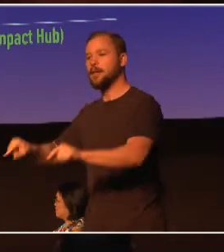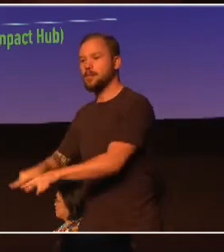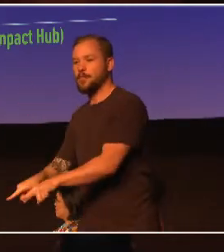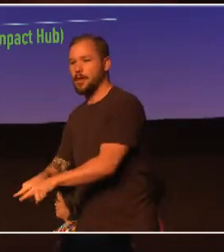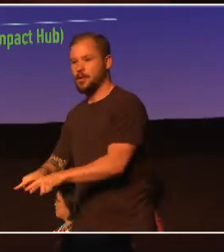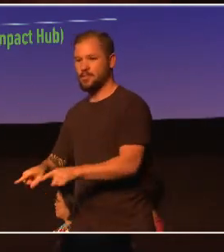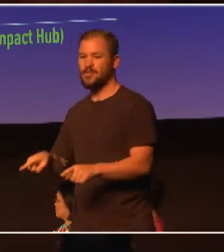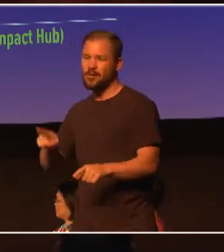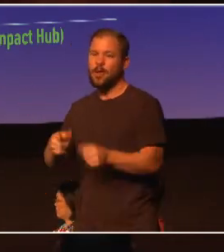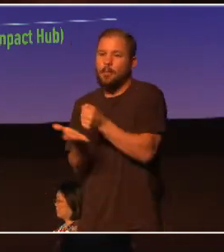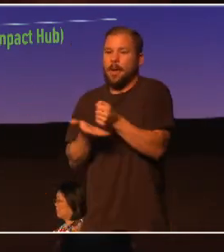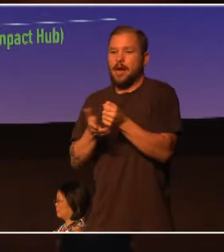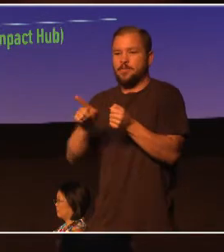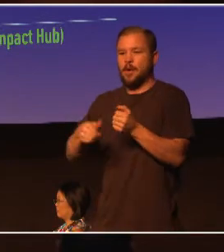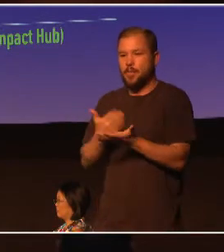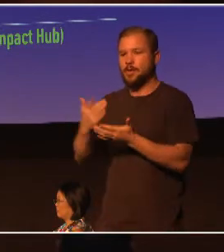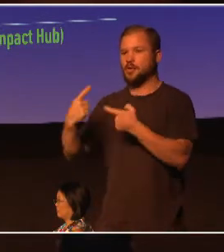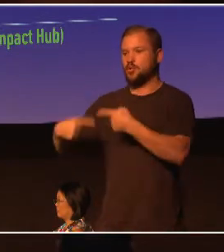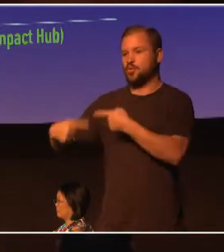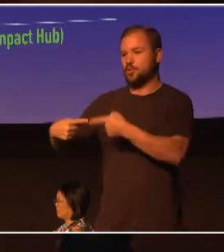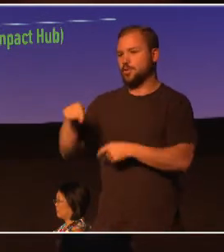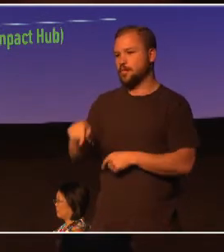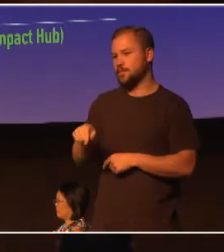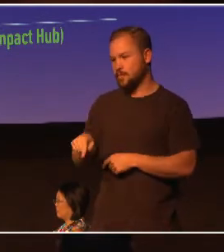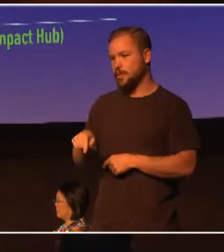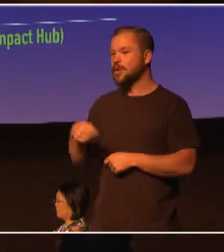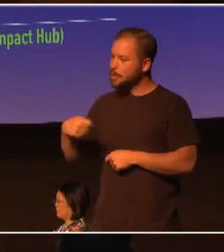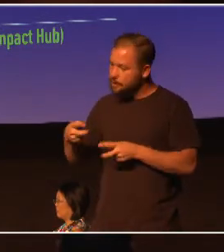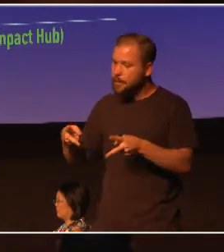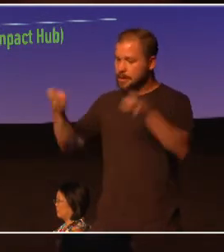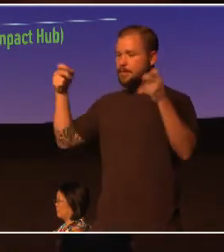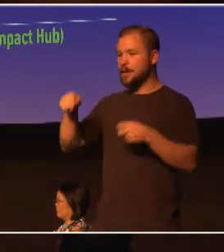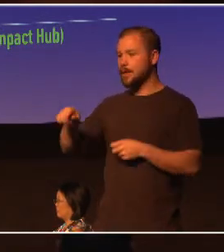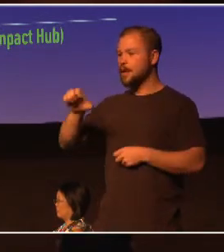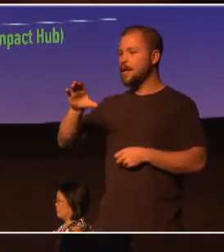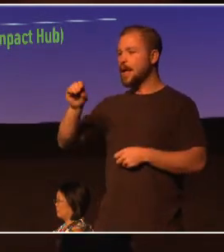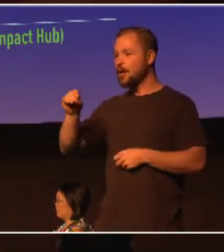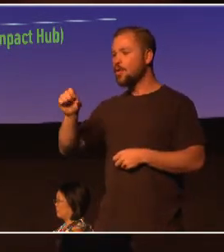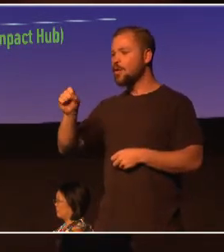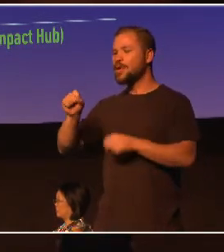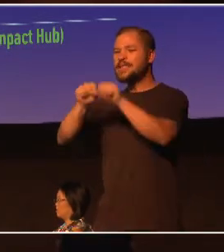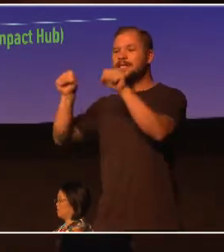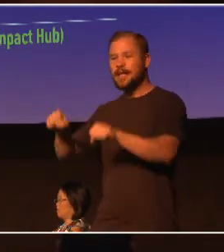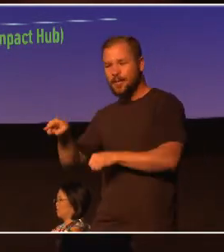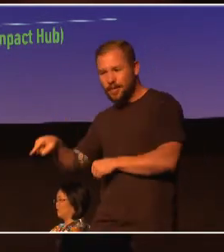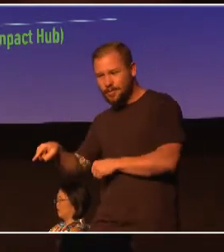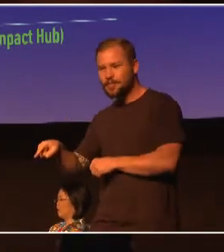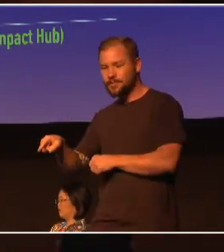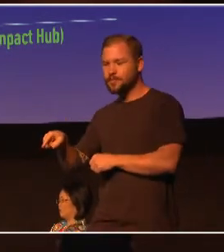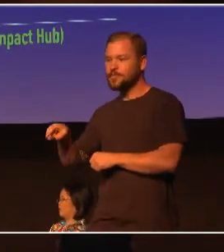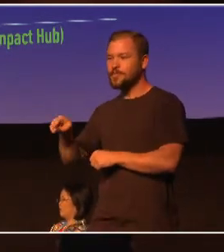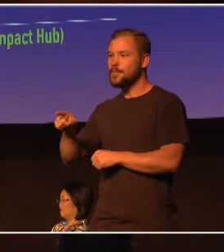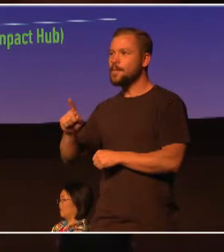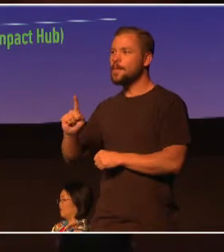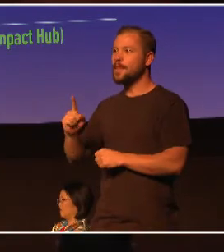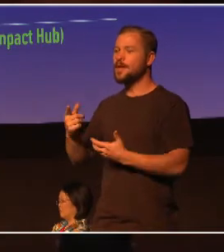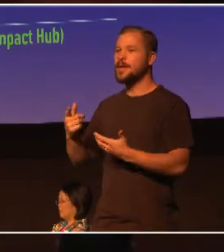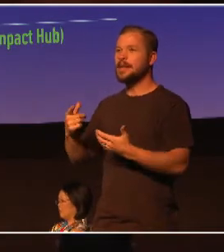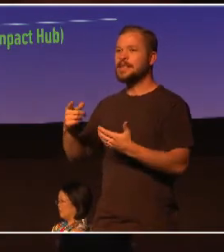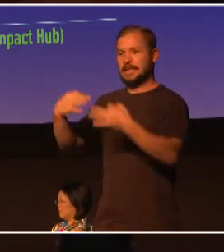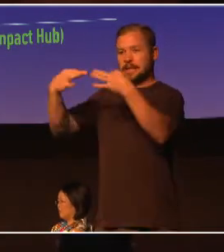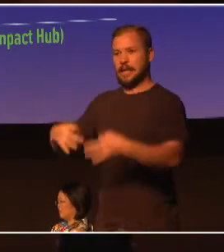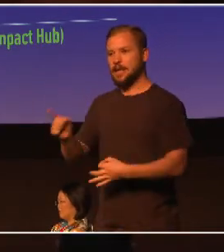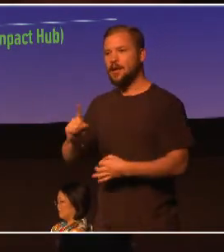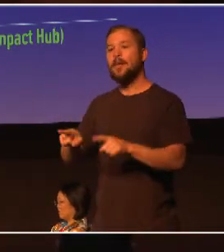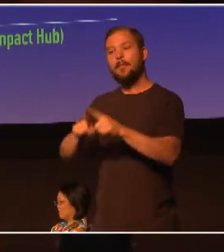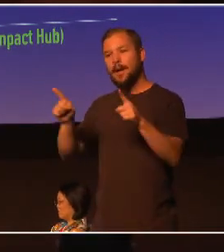base, né, de discussão. E a gente precisa realmente perceber que esses ecossistemas precisam ser diversos, não porque é politicamente correto, mas porque a